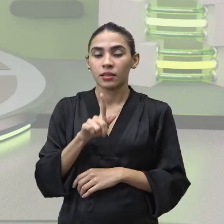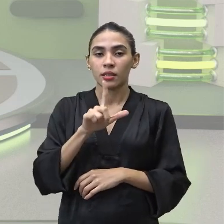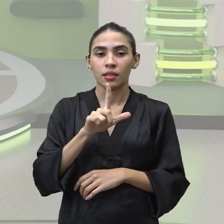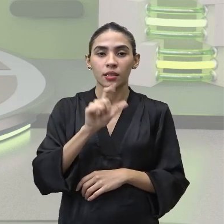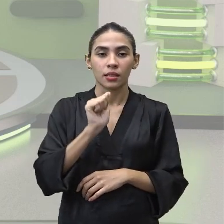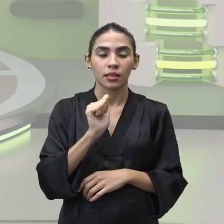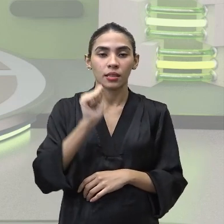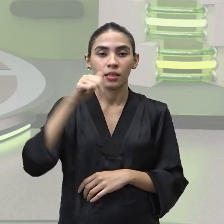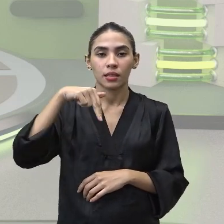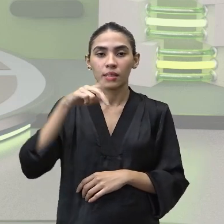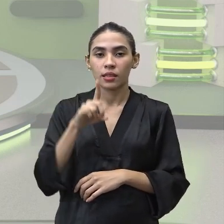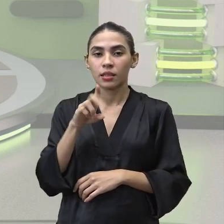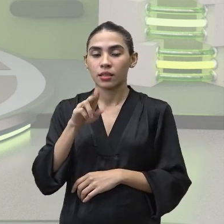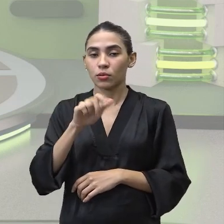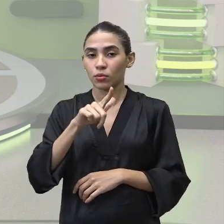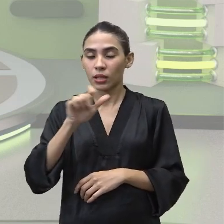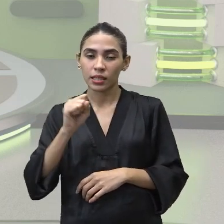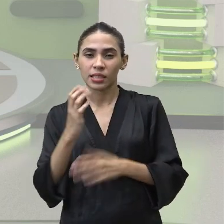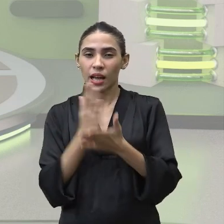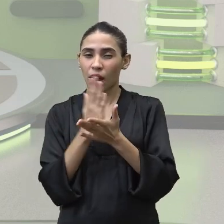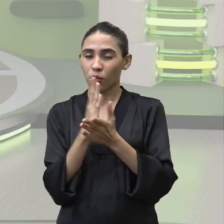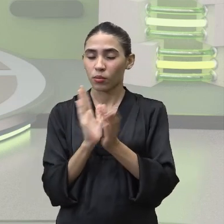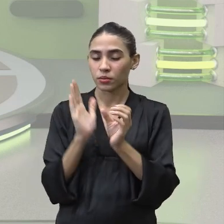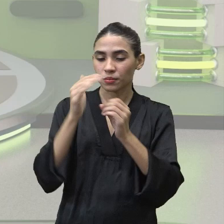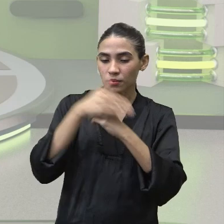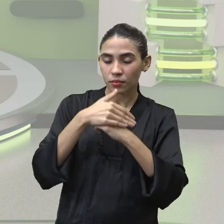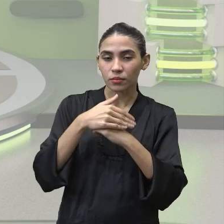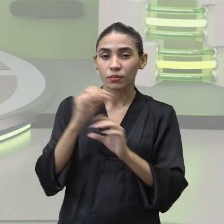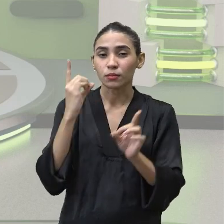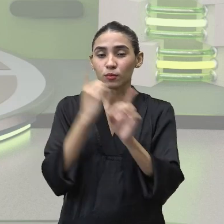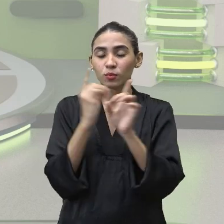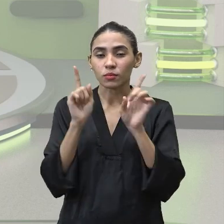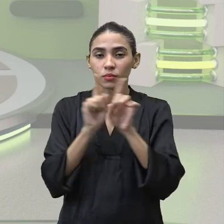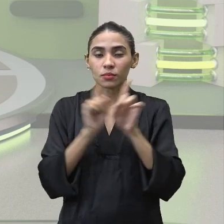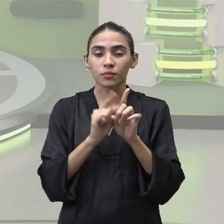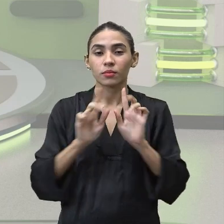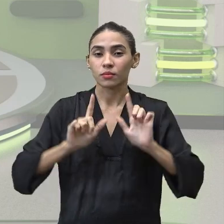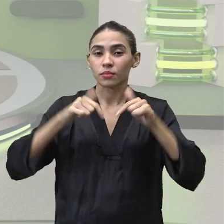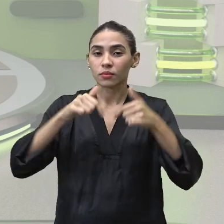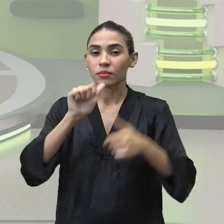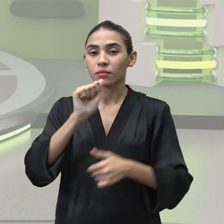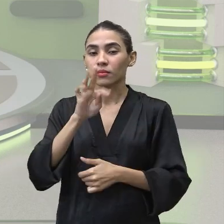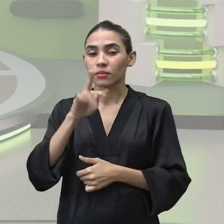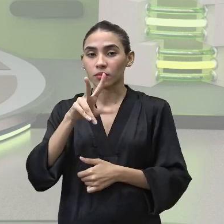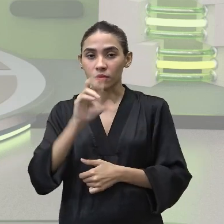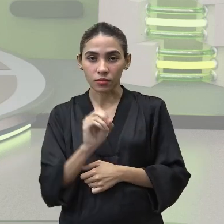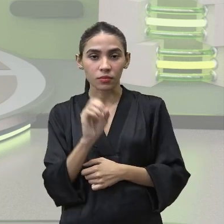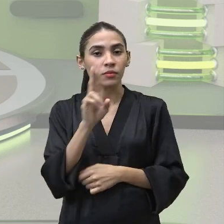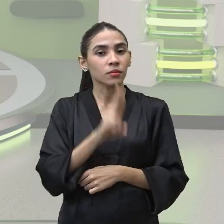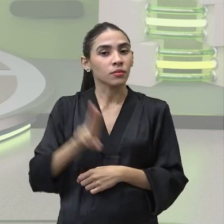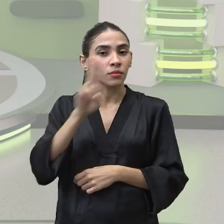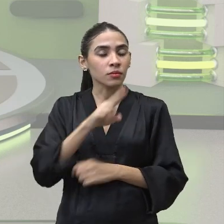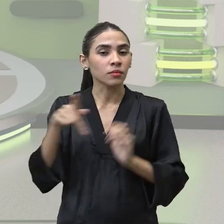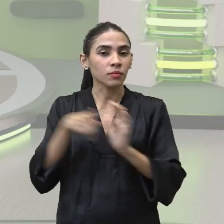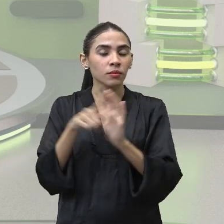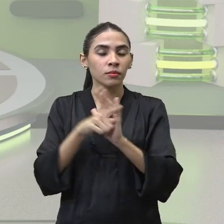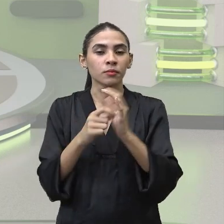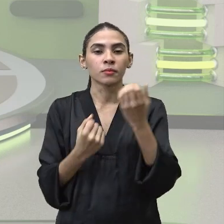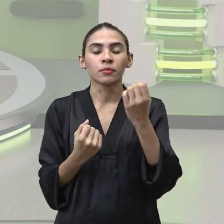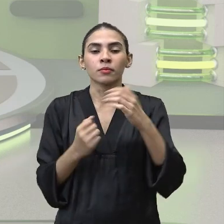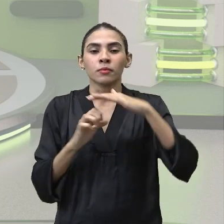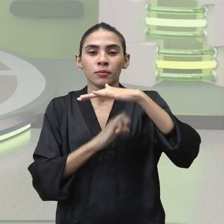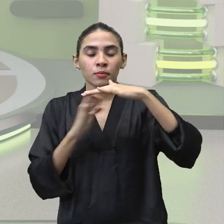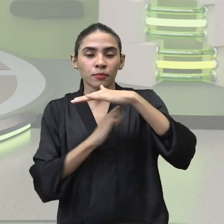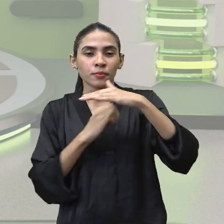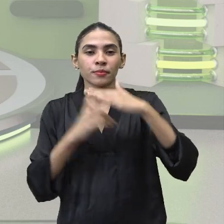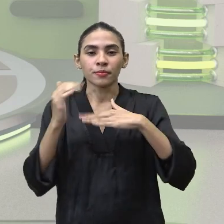são isoladas, são detectadas o princípio ativo delas para fazer uso na indústria farmacêutica. Então,